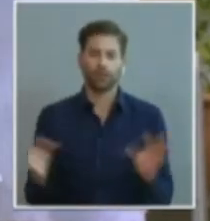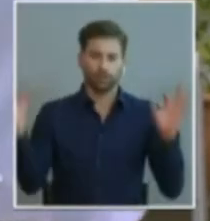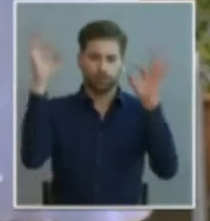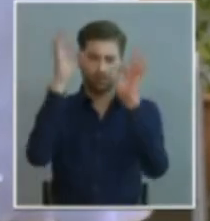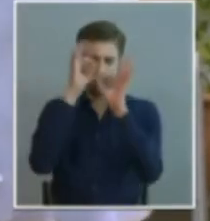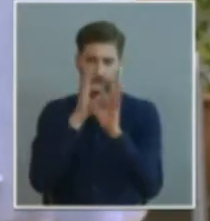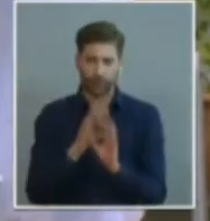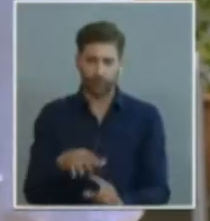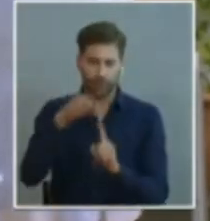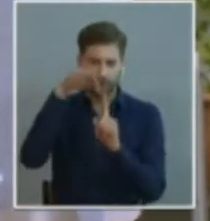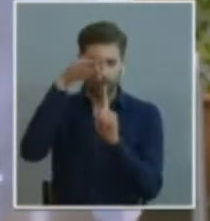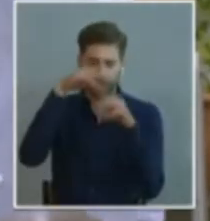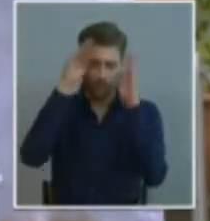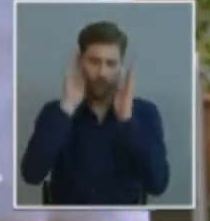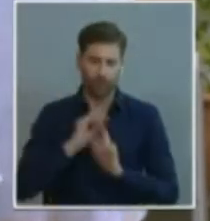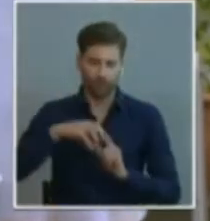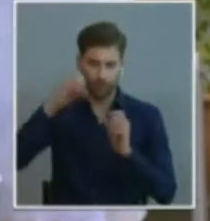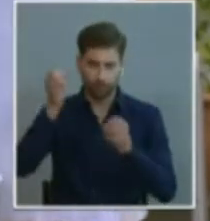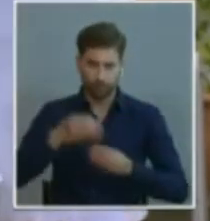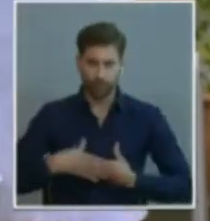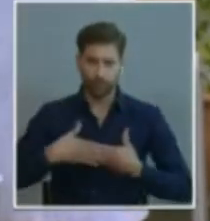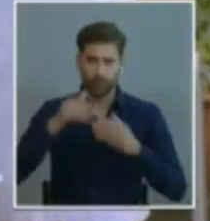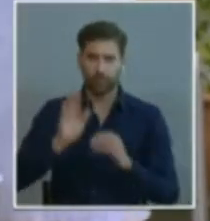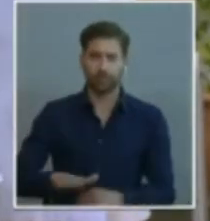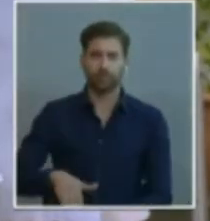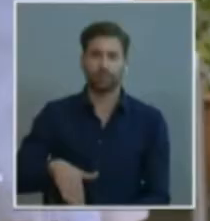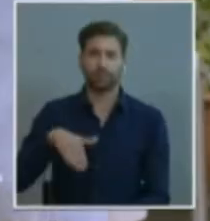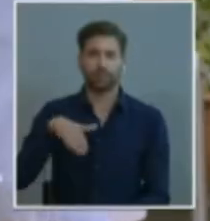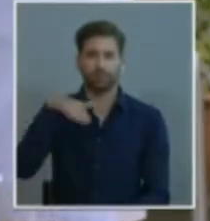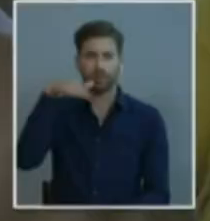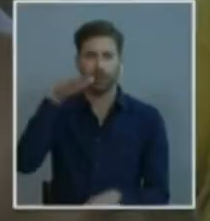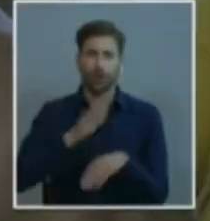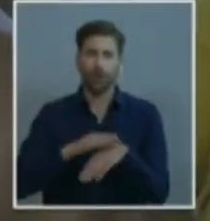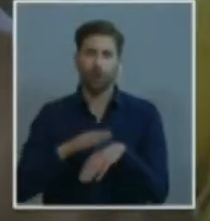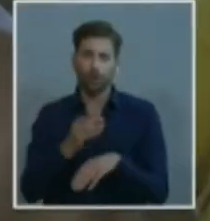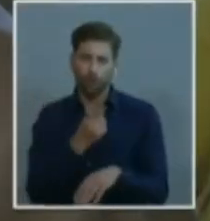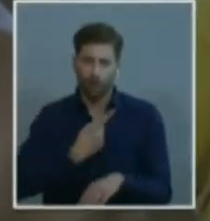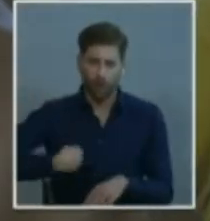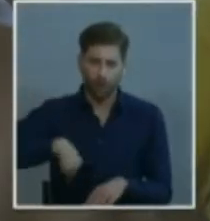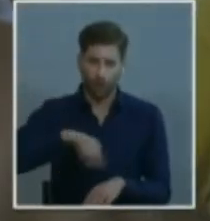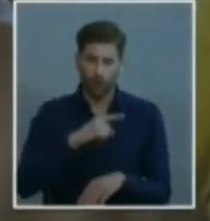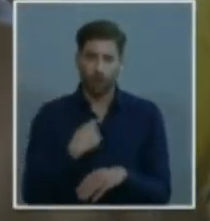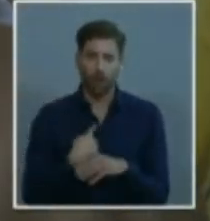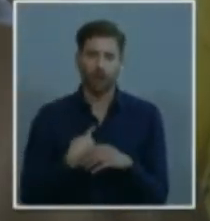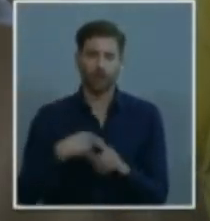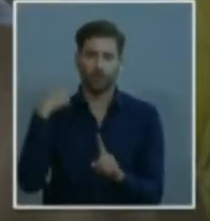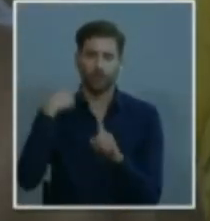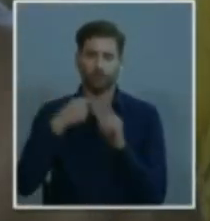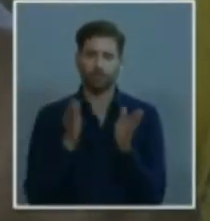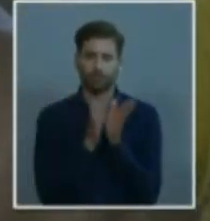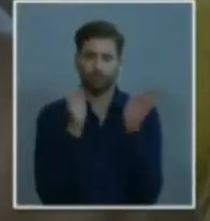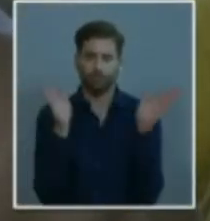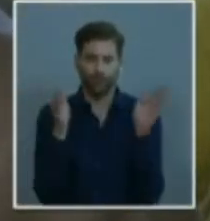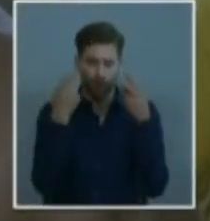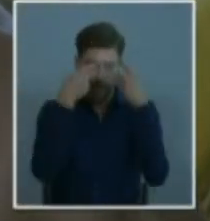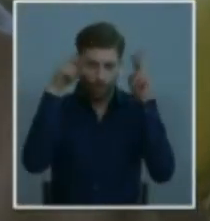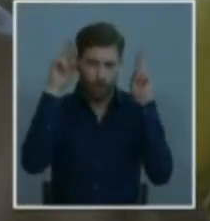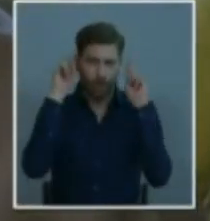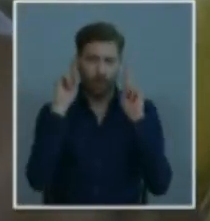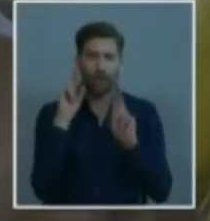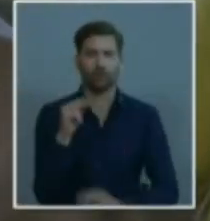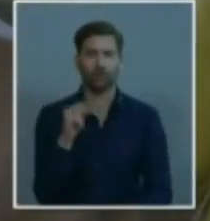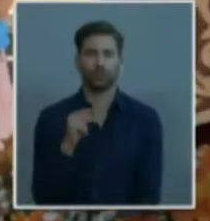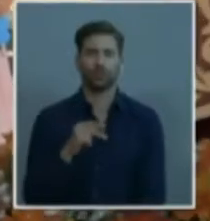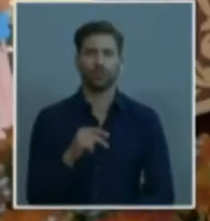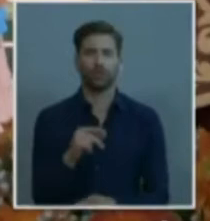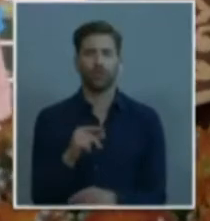no seio da Virgem Maria e se fez homem. Também por nós foi crucificado. Sob Pôncio Pilatos,